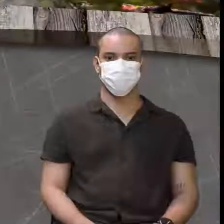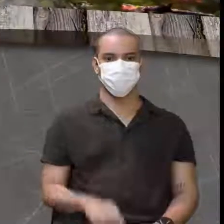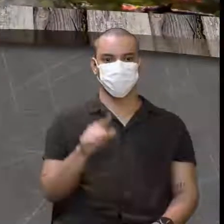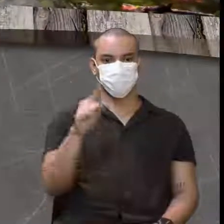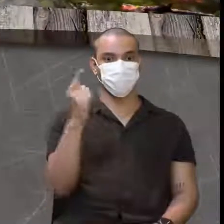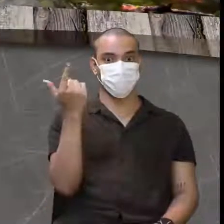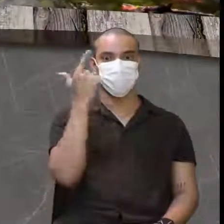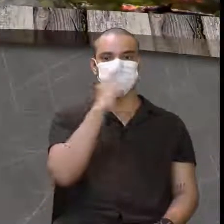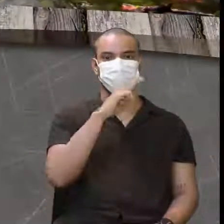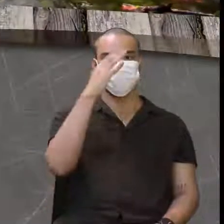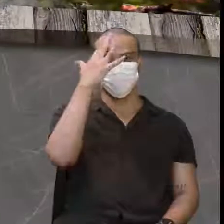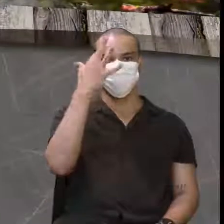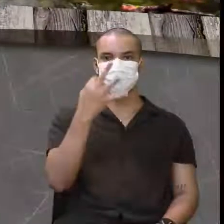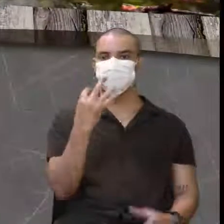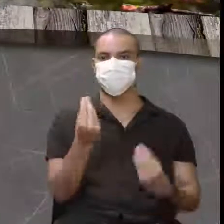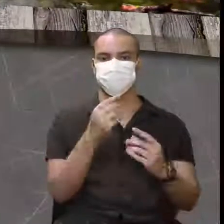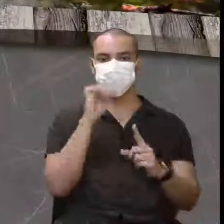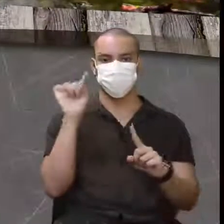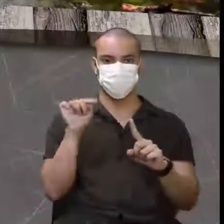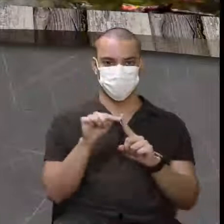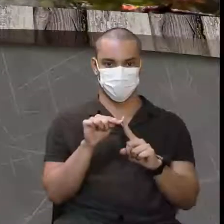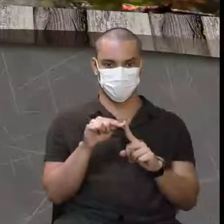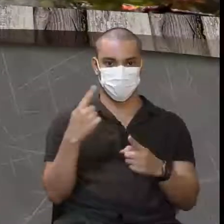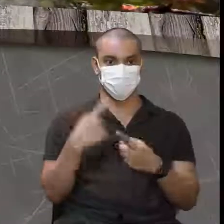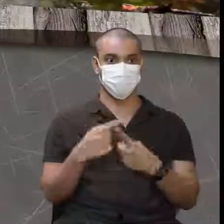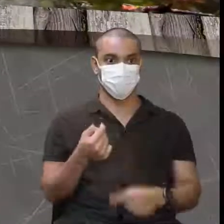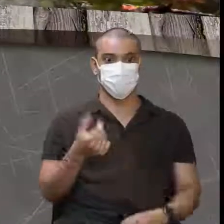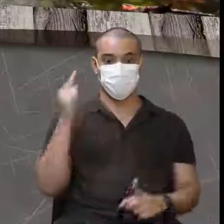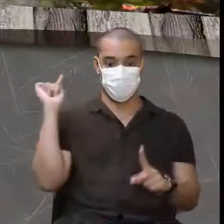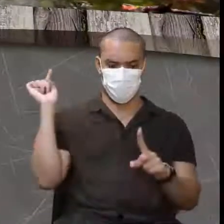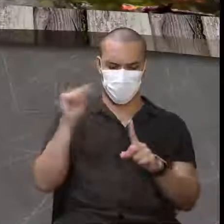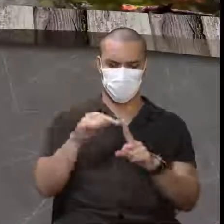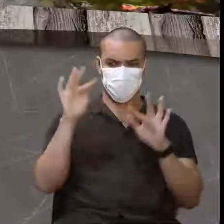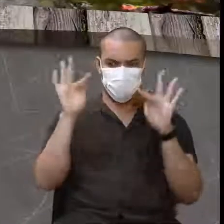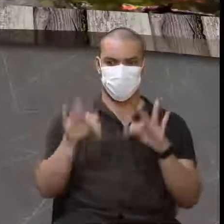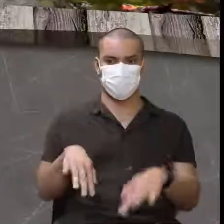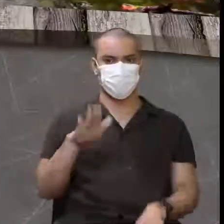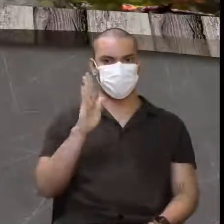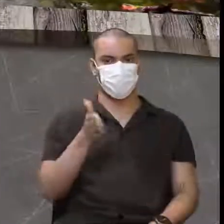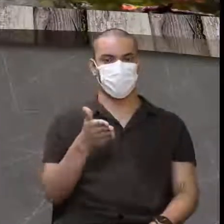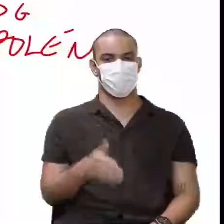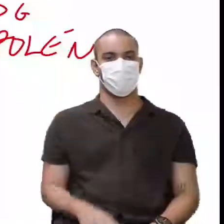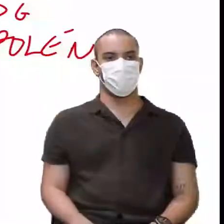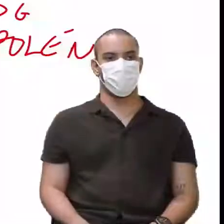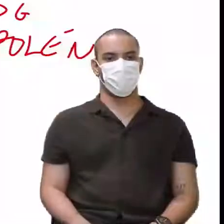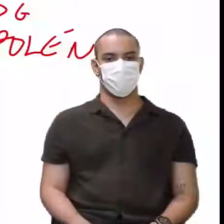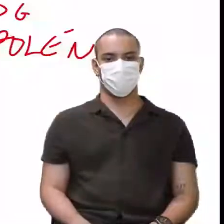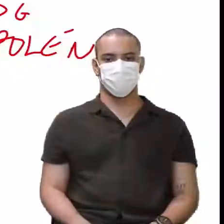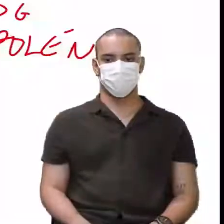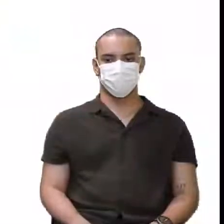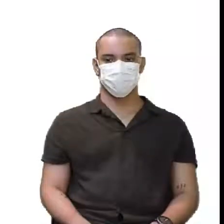conseguir compreender qual era o intuito, que a gente está chegando lá no objetivo dele. Se liga no quadro.